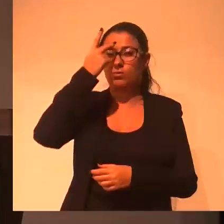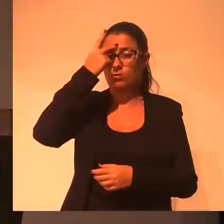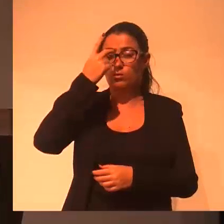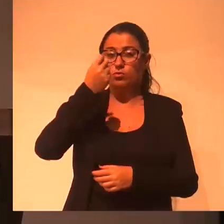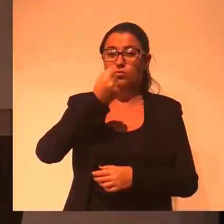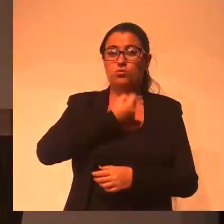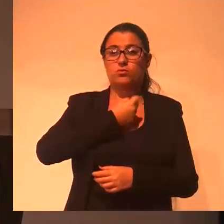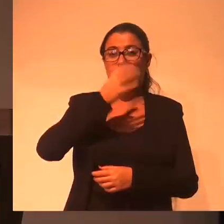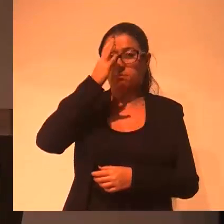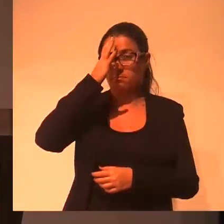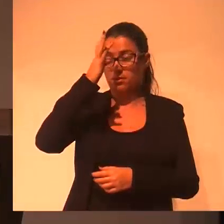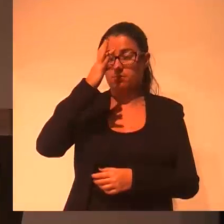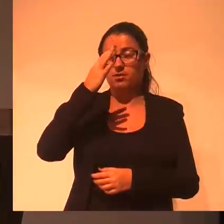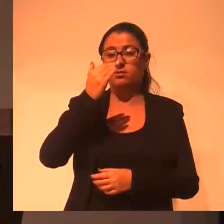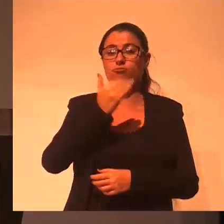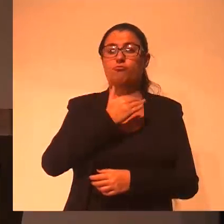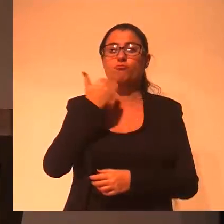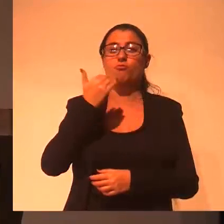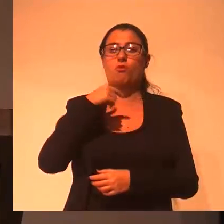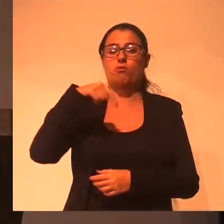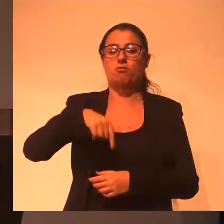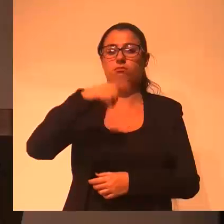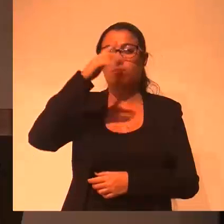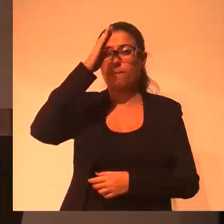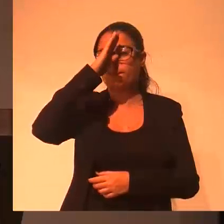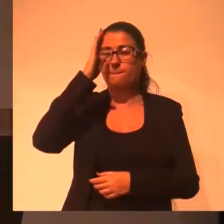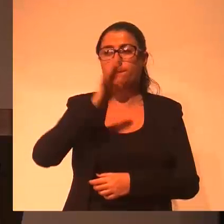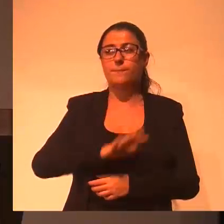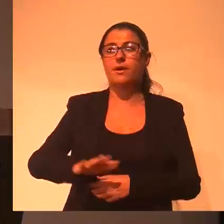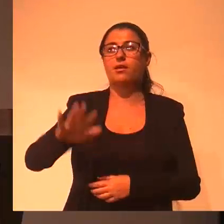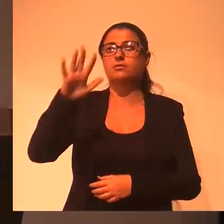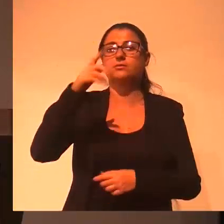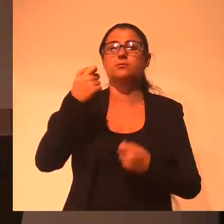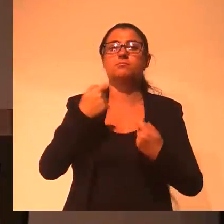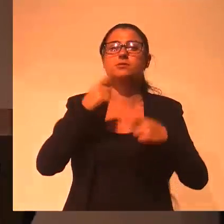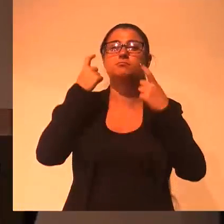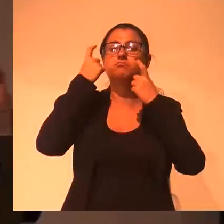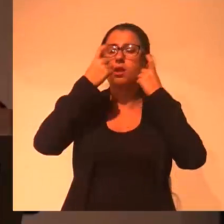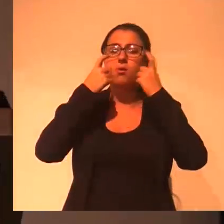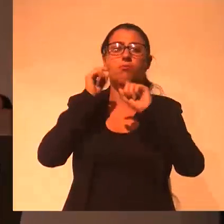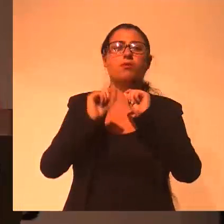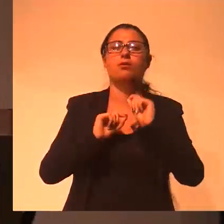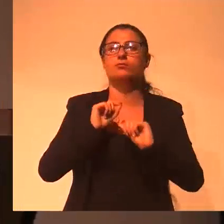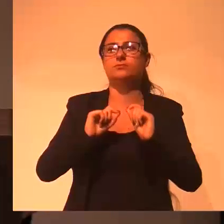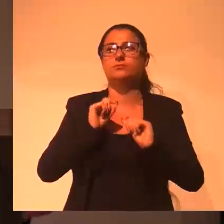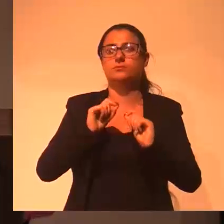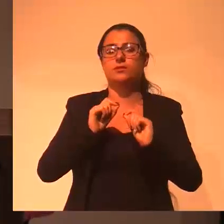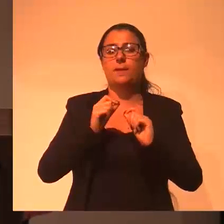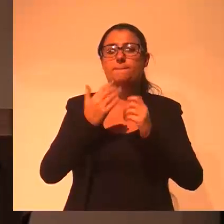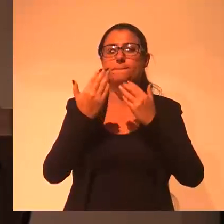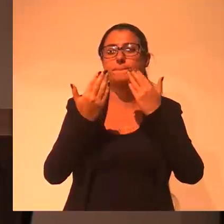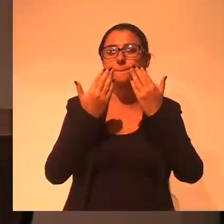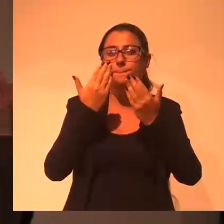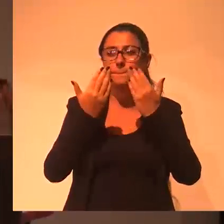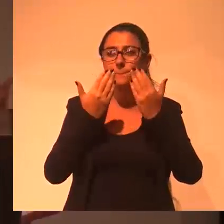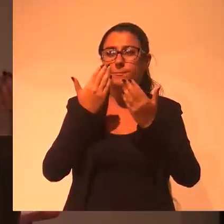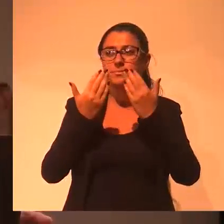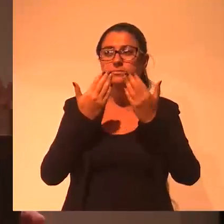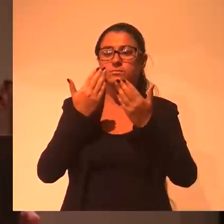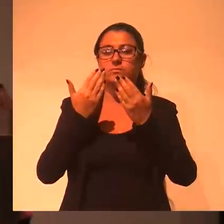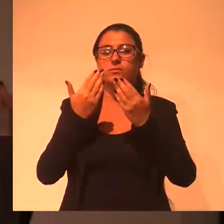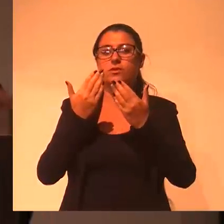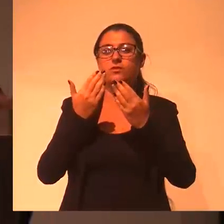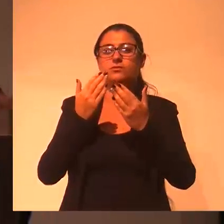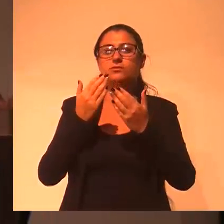quais as indicações que a gente precisa se preocupar? Os psicólogos, eles chamam de